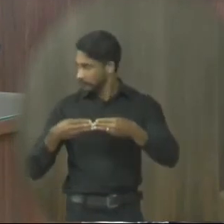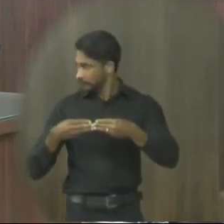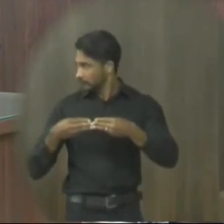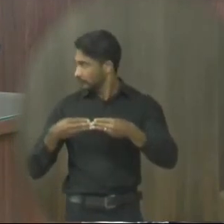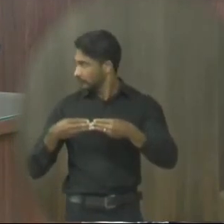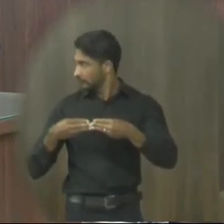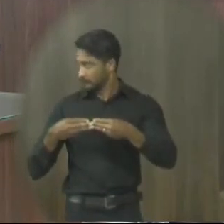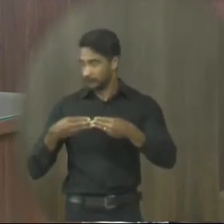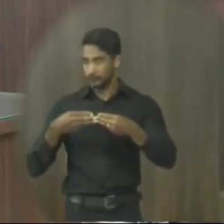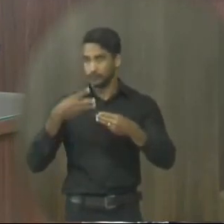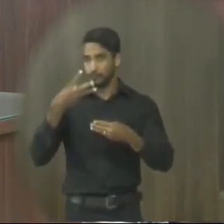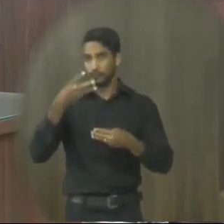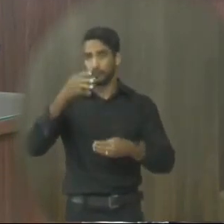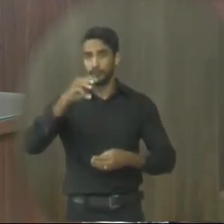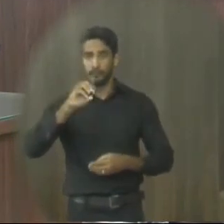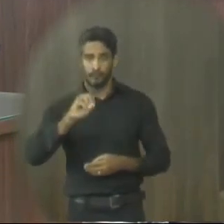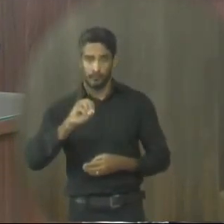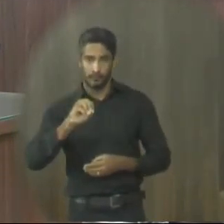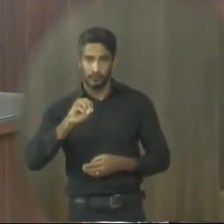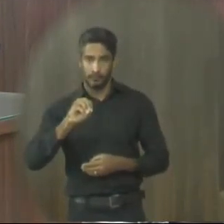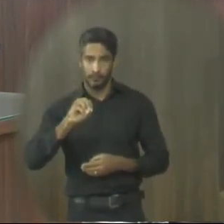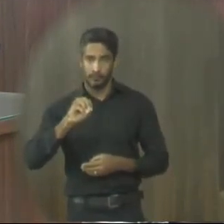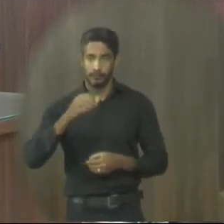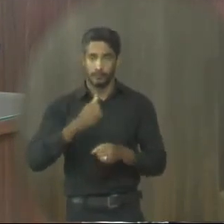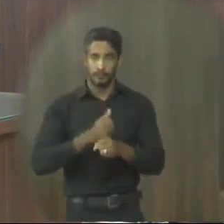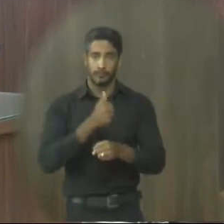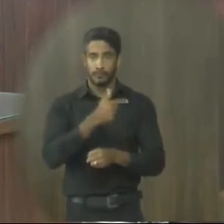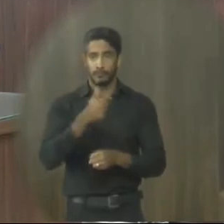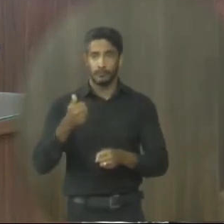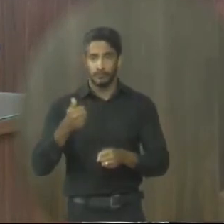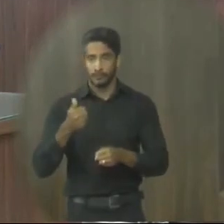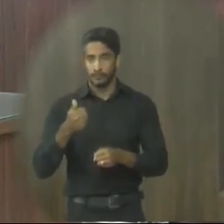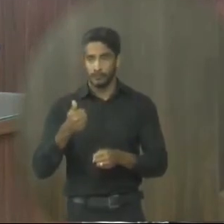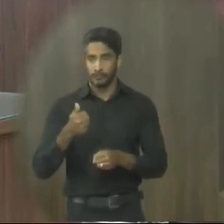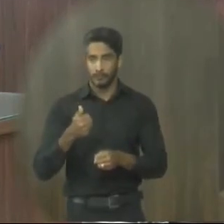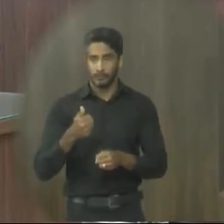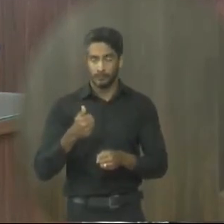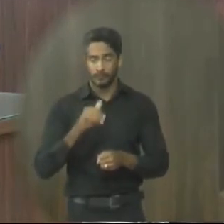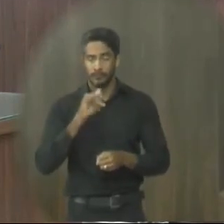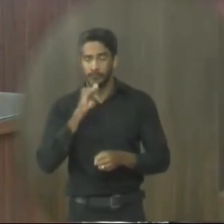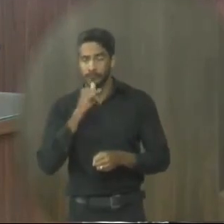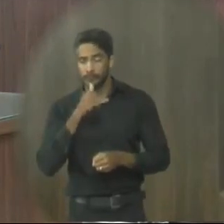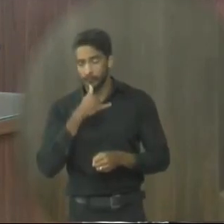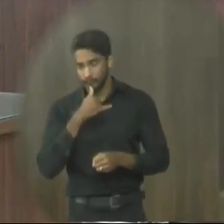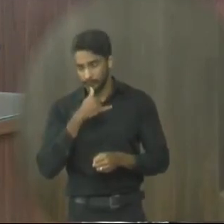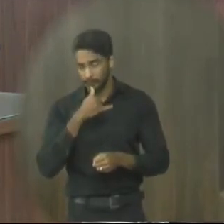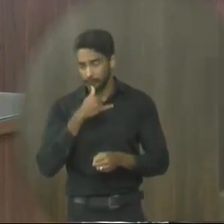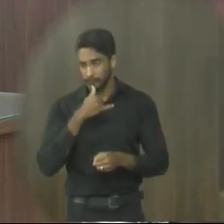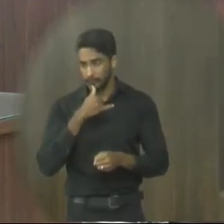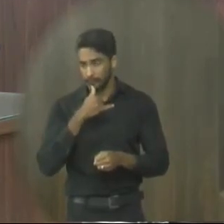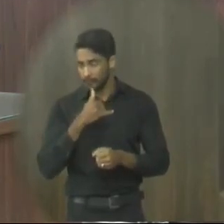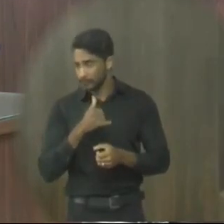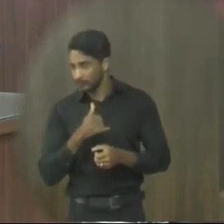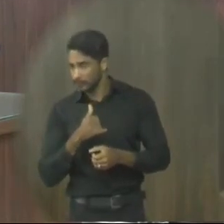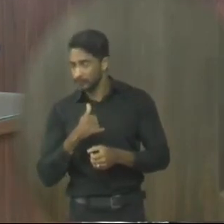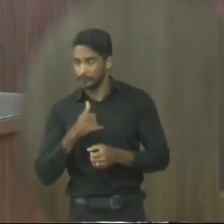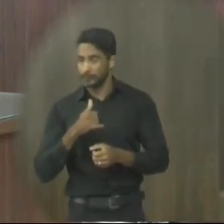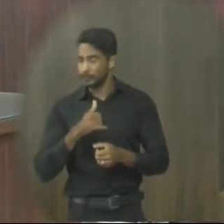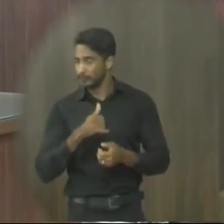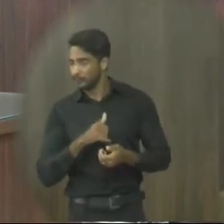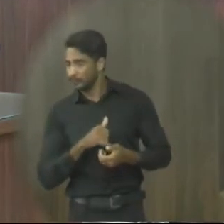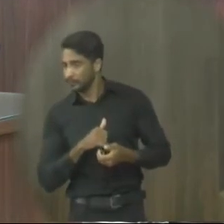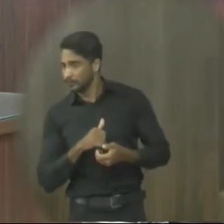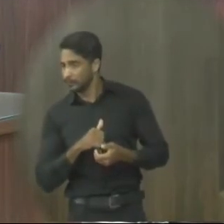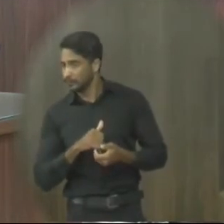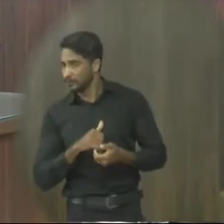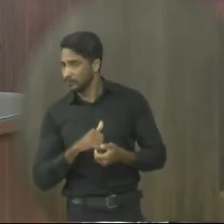Moção número 030, 2021. Veto pesado. Ao sentido do Ramon Alessandro Araújo, presidente da Câmara